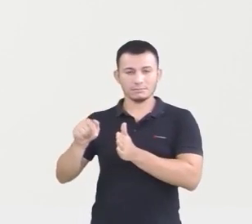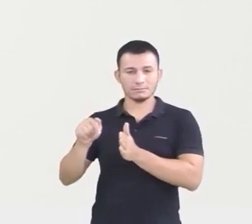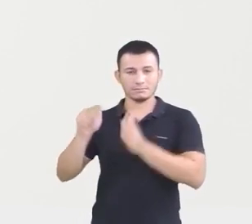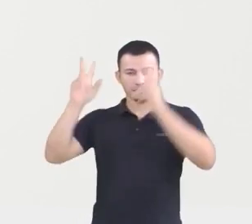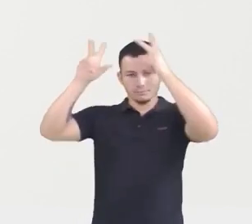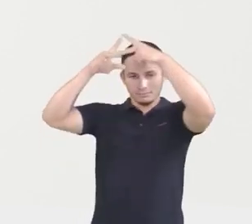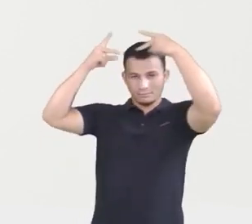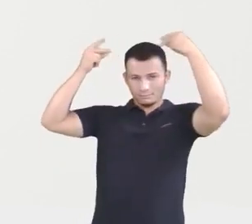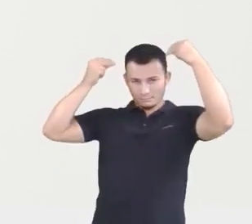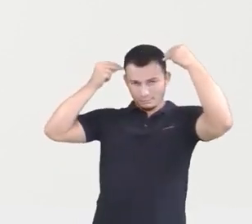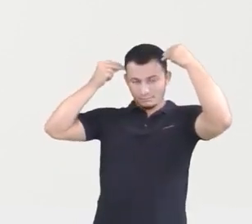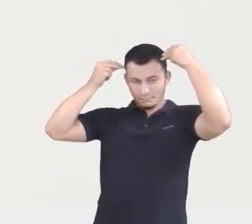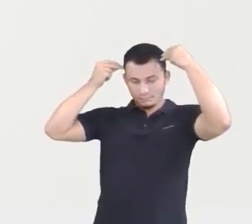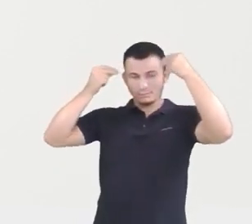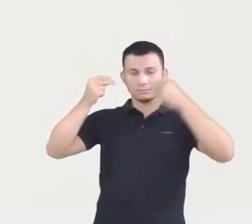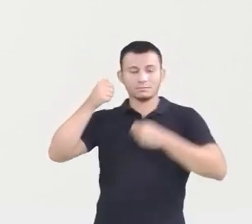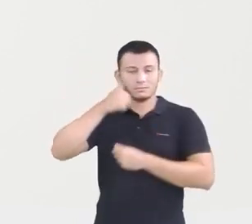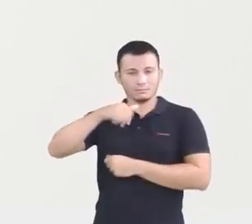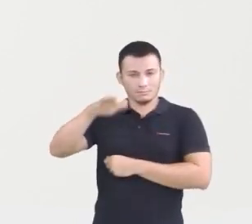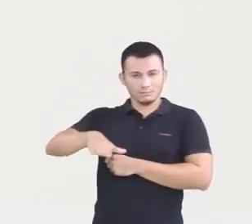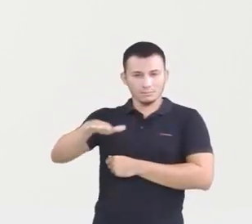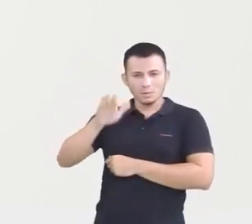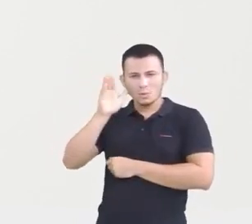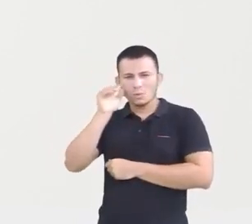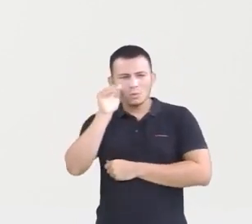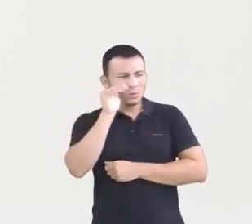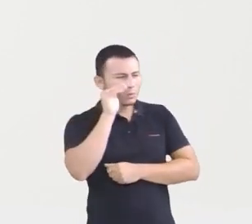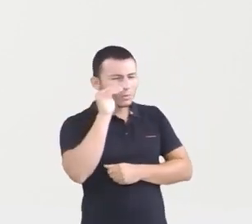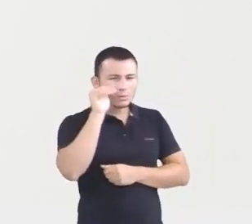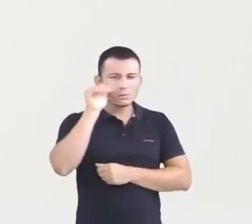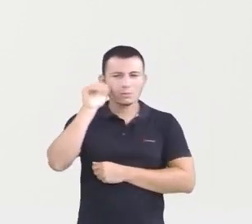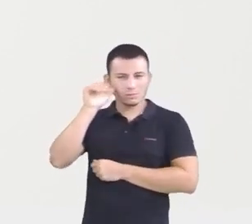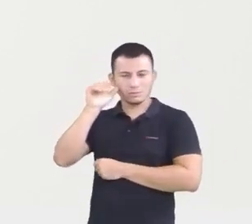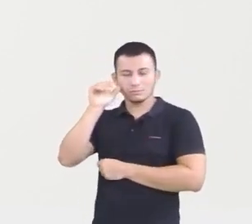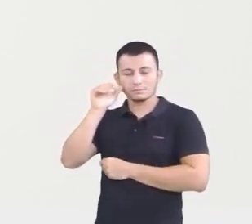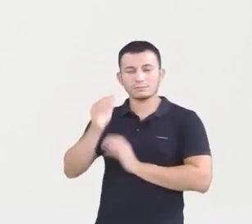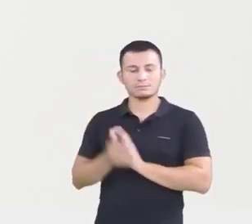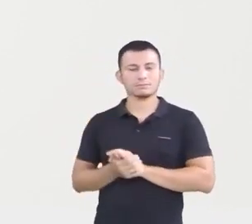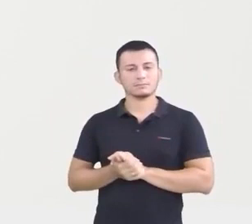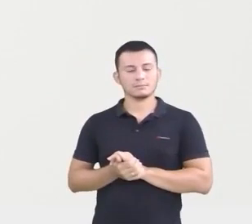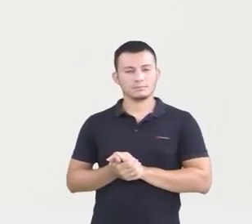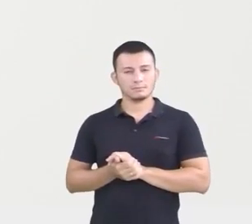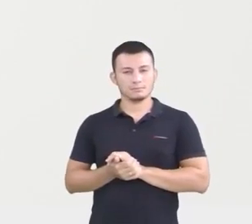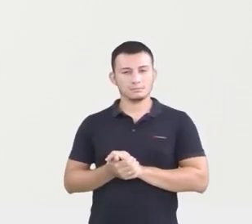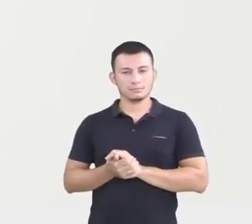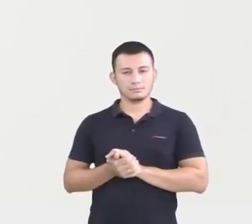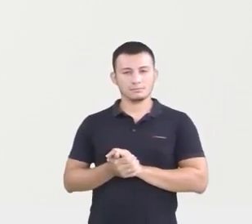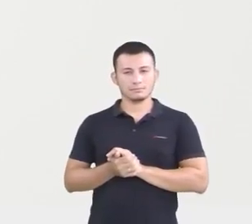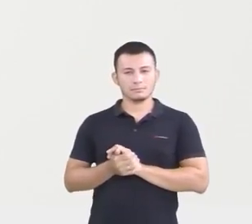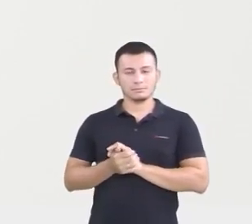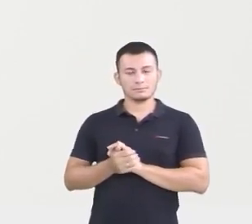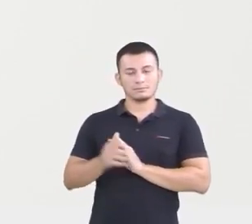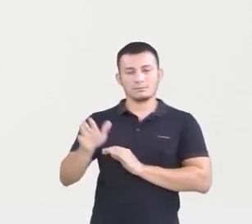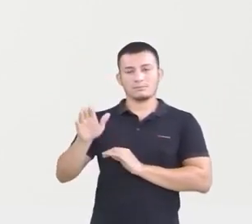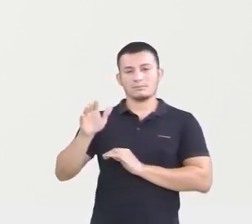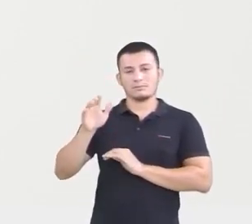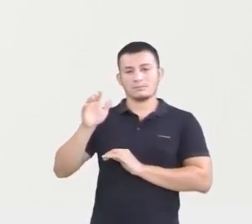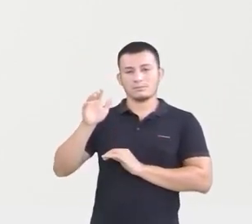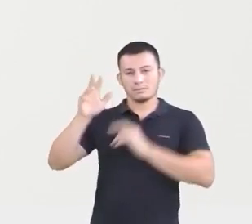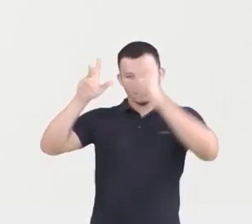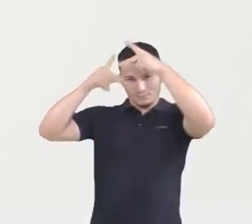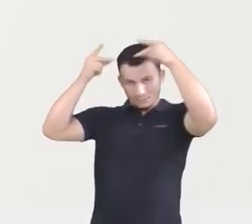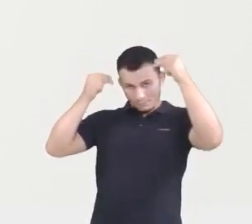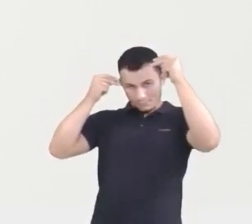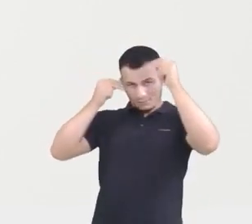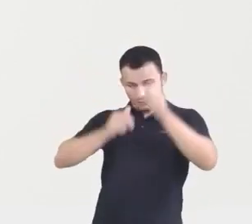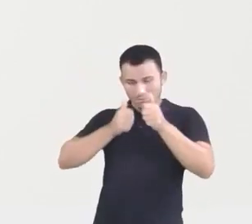Alice é uma menina curiosa. Alice segue um coelho branco que usava colete e